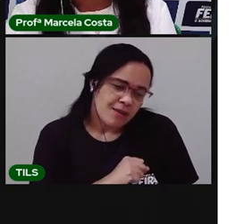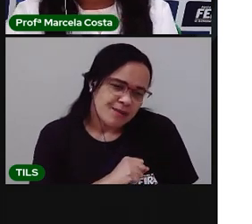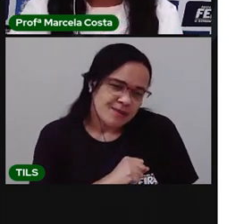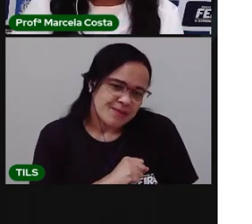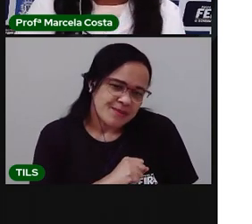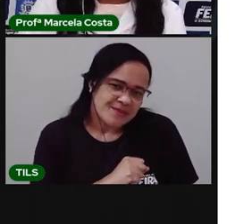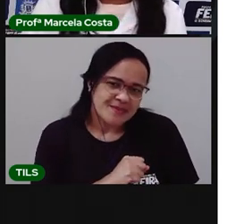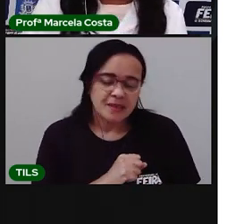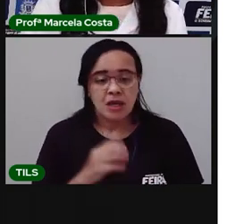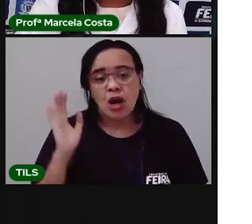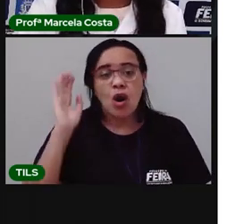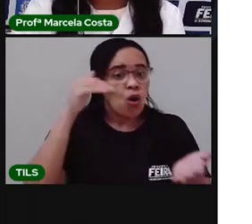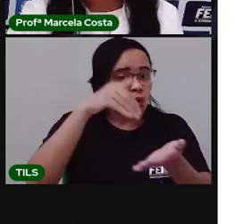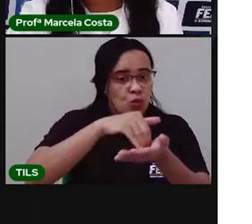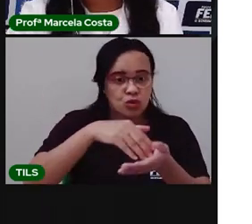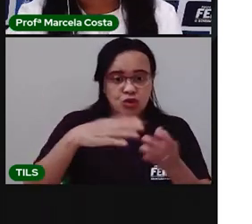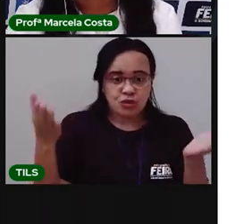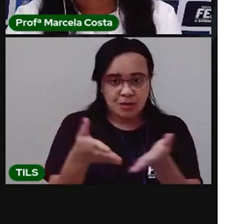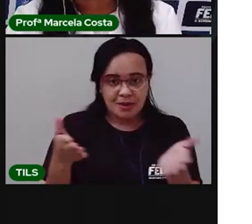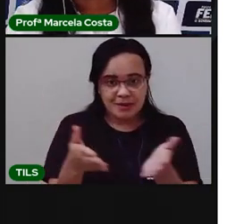Vamos lá para a última alternativa.